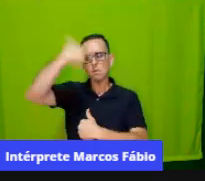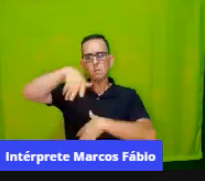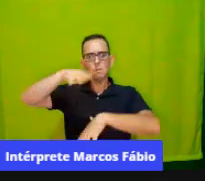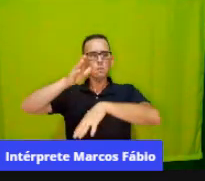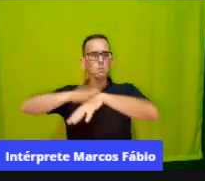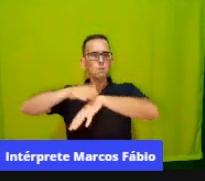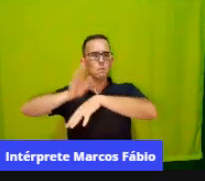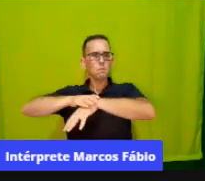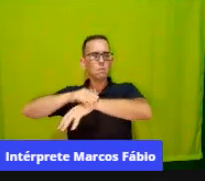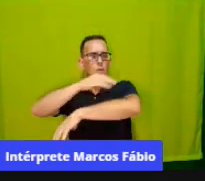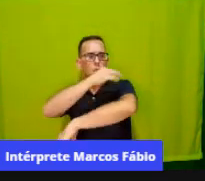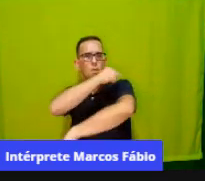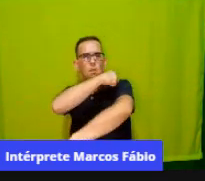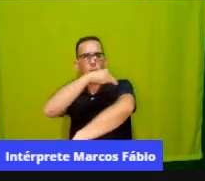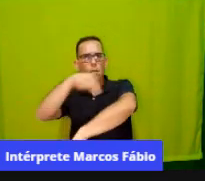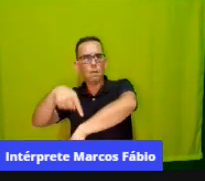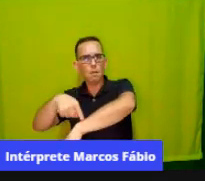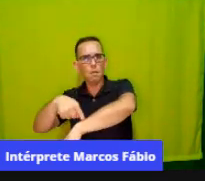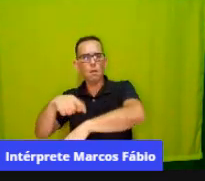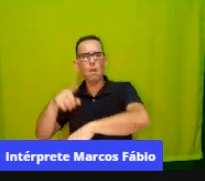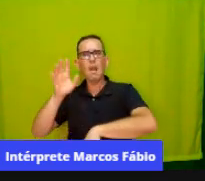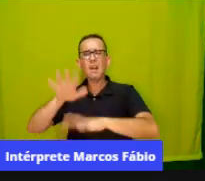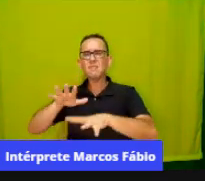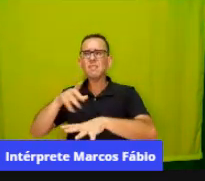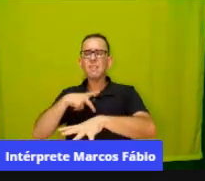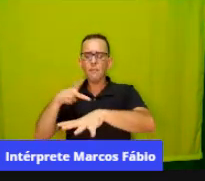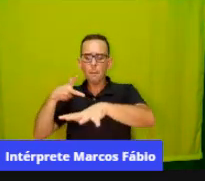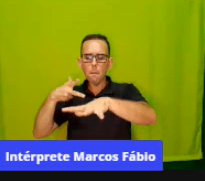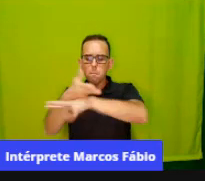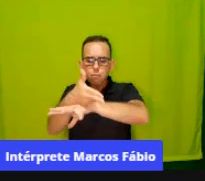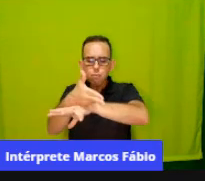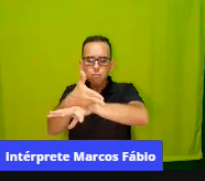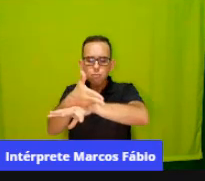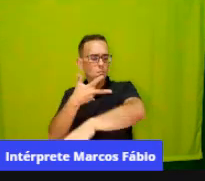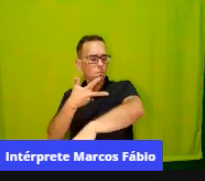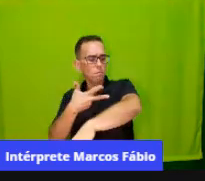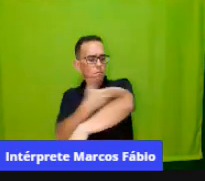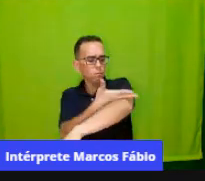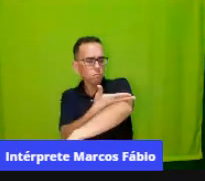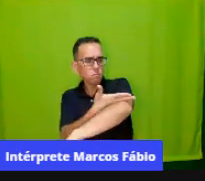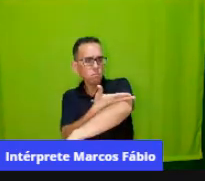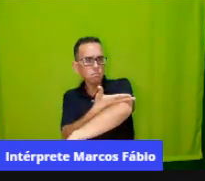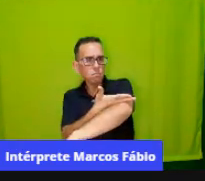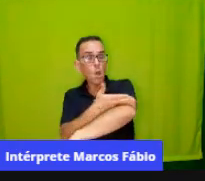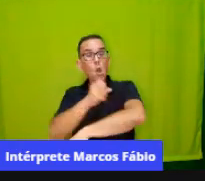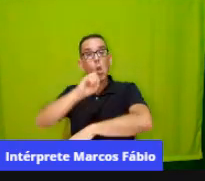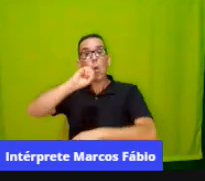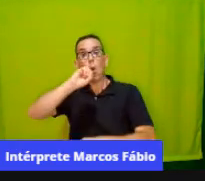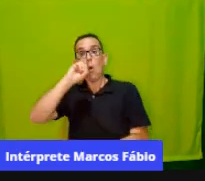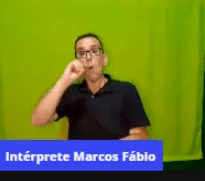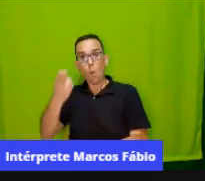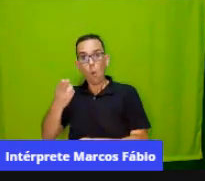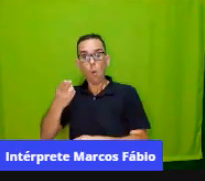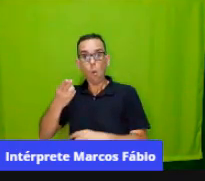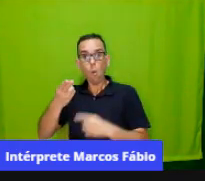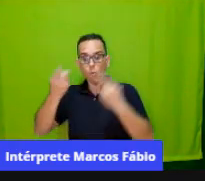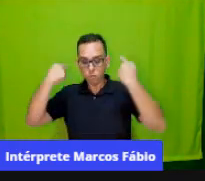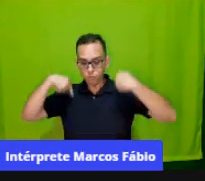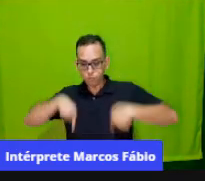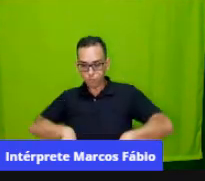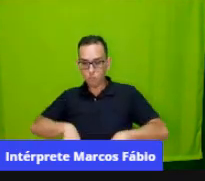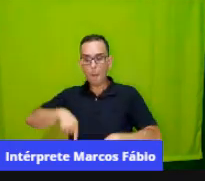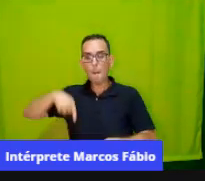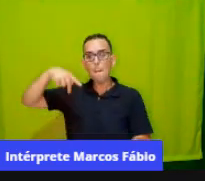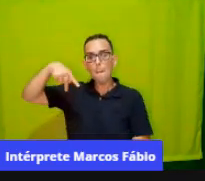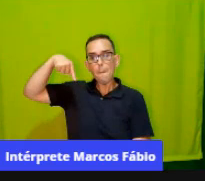com deficiência física que sofreram amputação. Então, amputação, às vezes, de membro superior, de membro inferior.